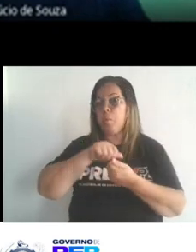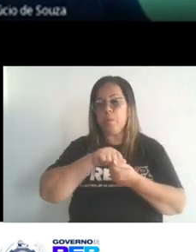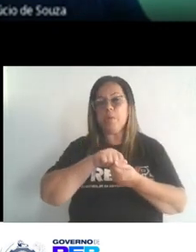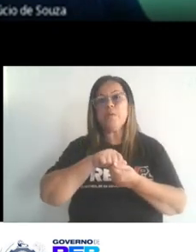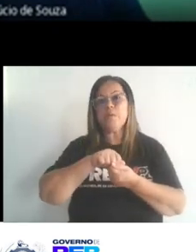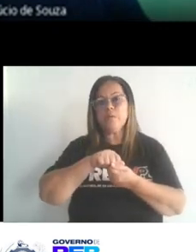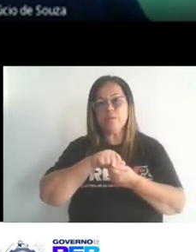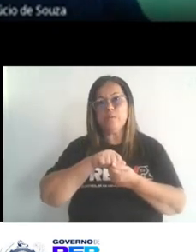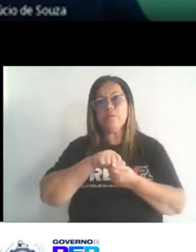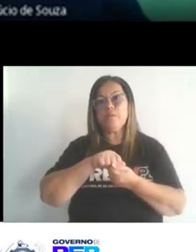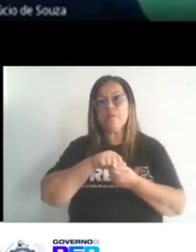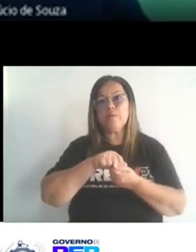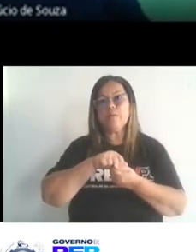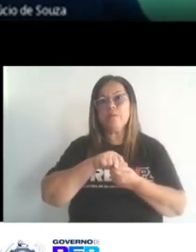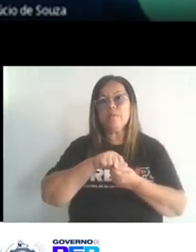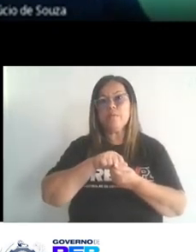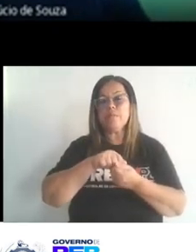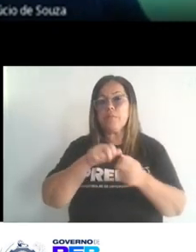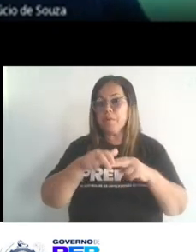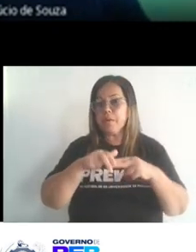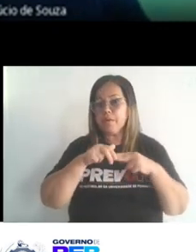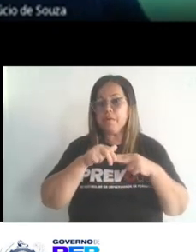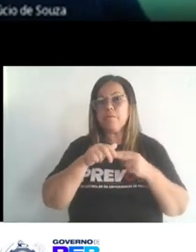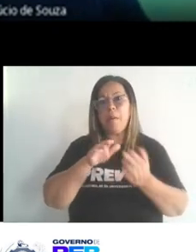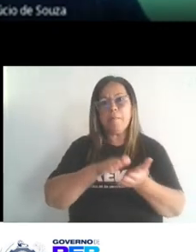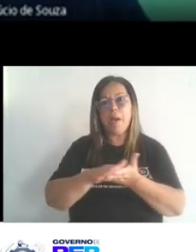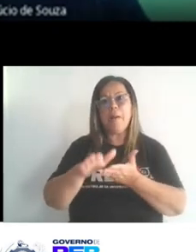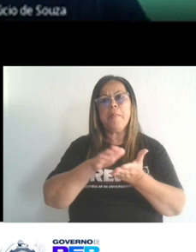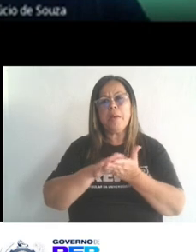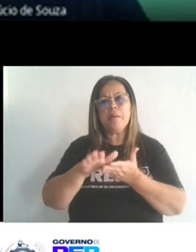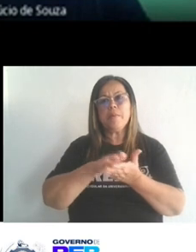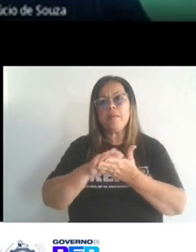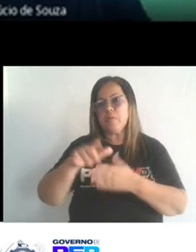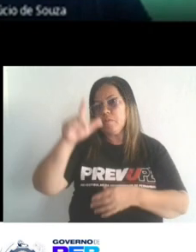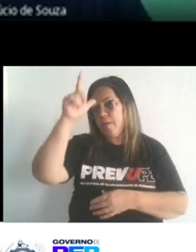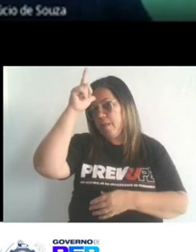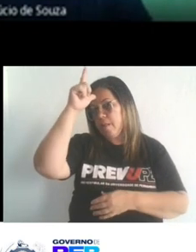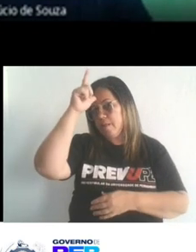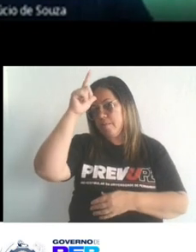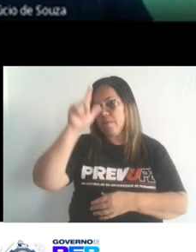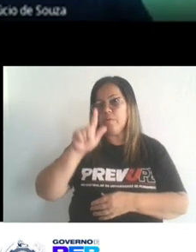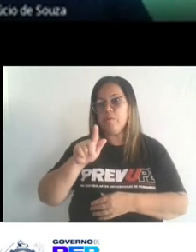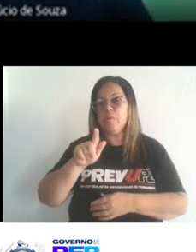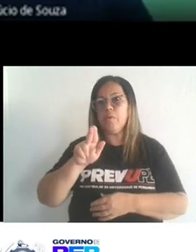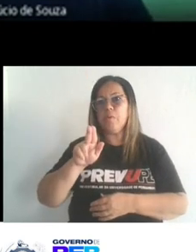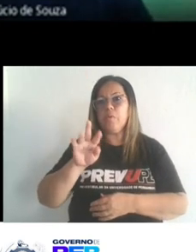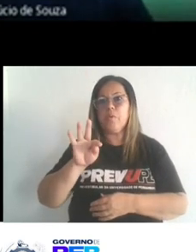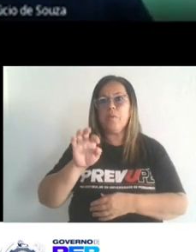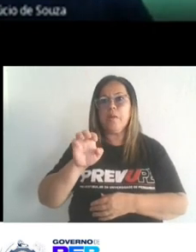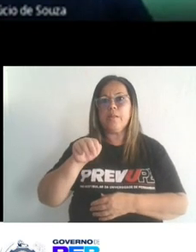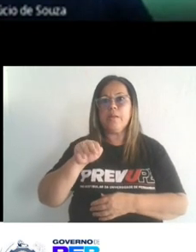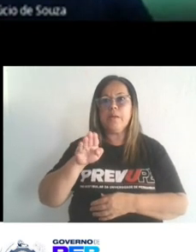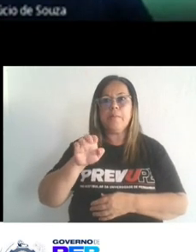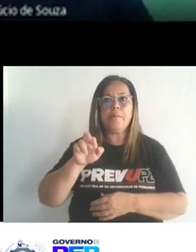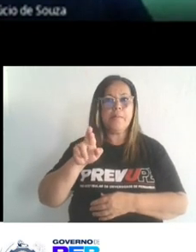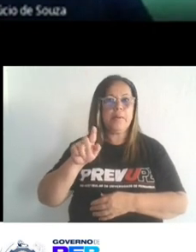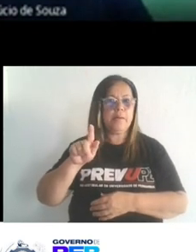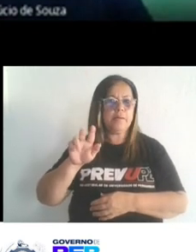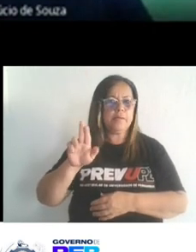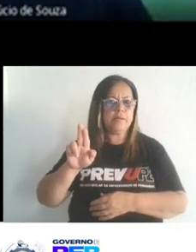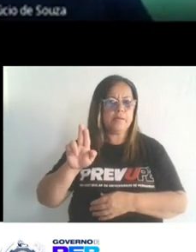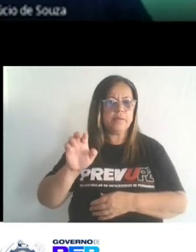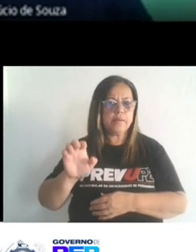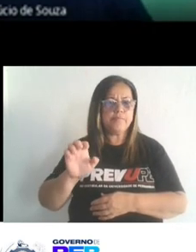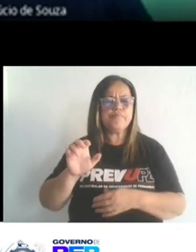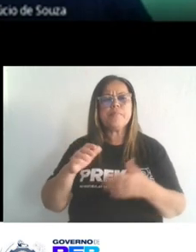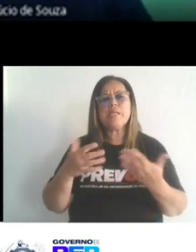por conta da invenção da imprensa do alemão Gutenberg e pergunta a partir da